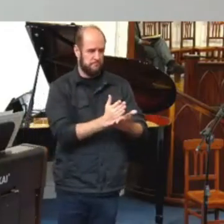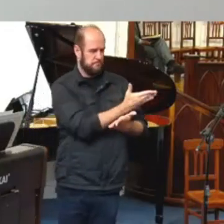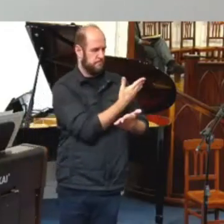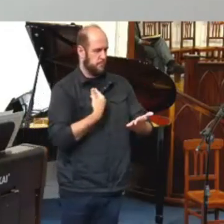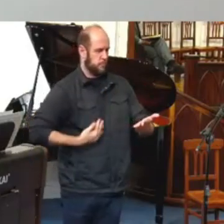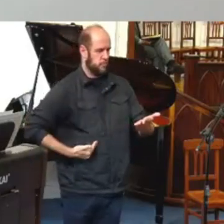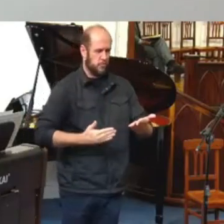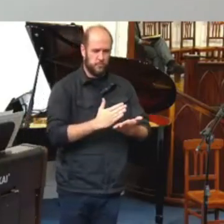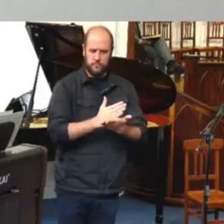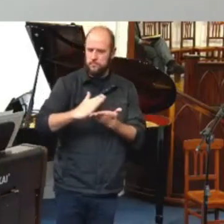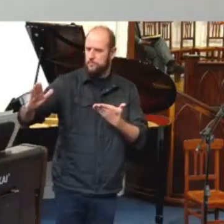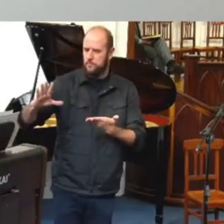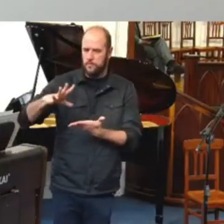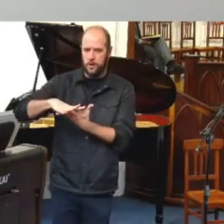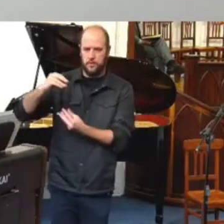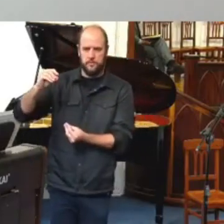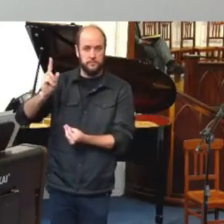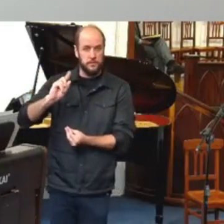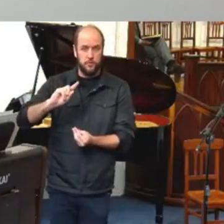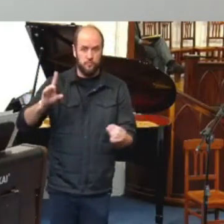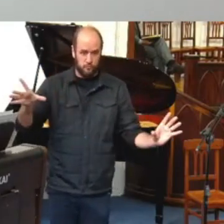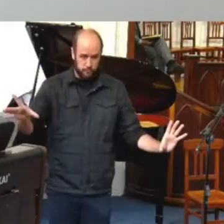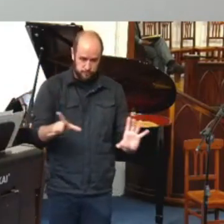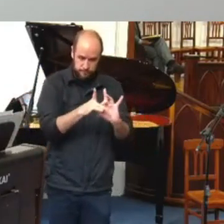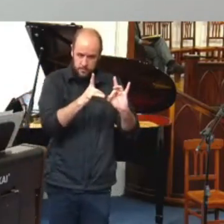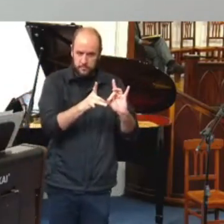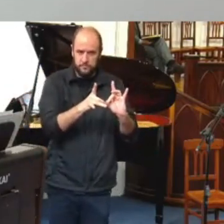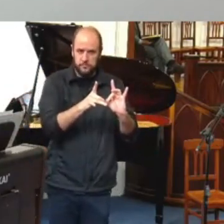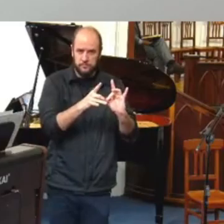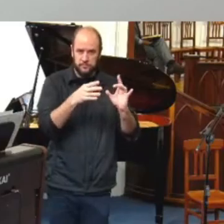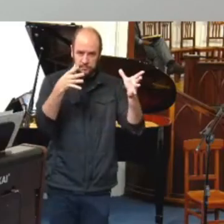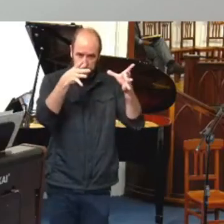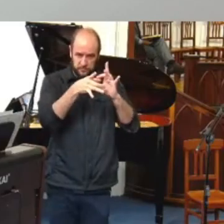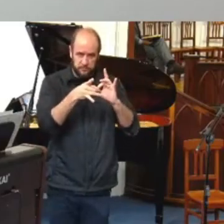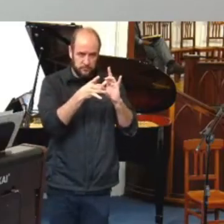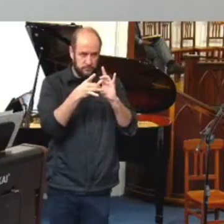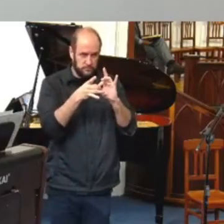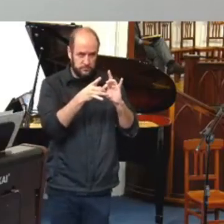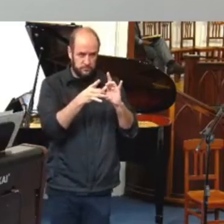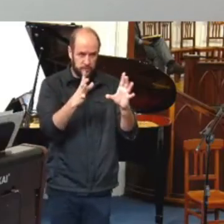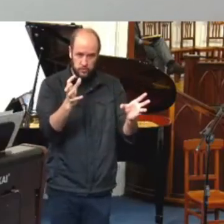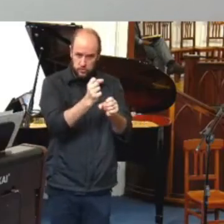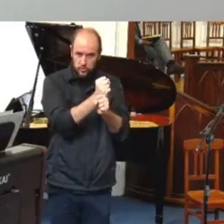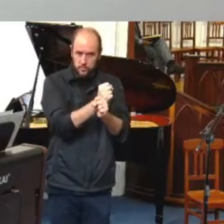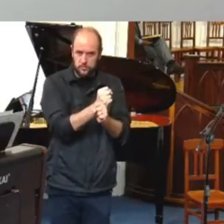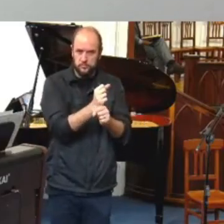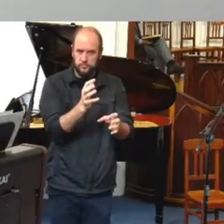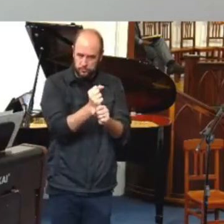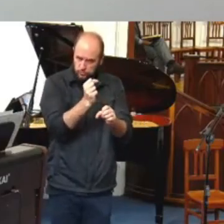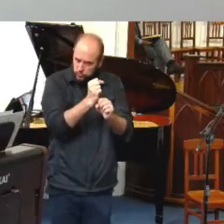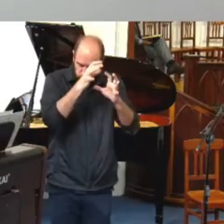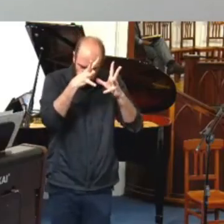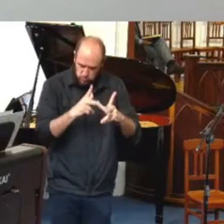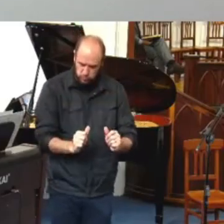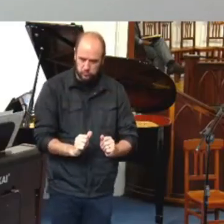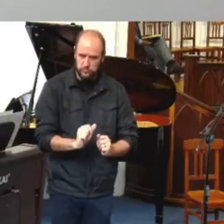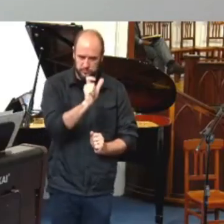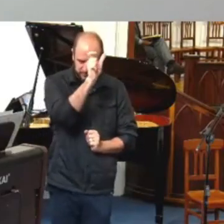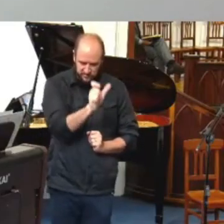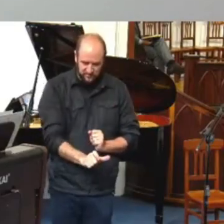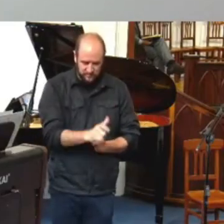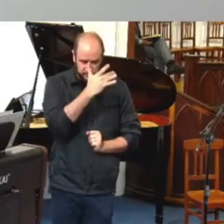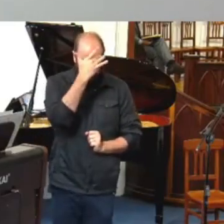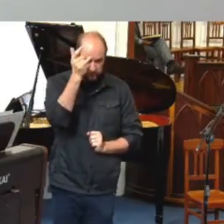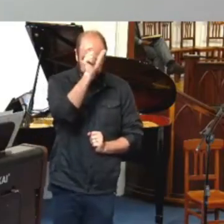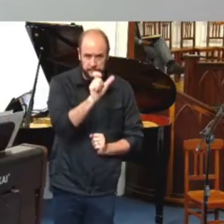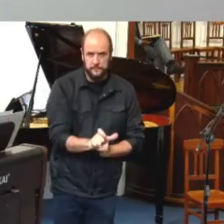separados. Fazem parte de uma unidade conhecida como uma unidade psicossomática, da qual a